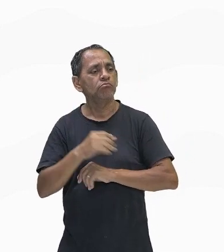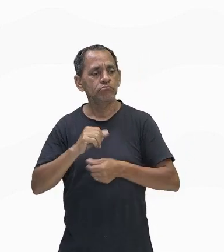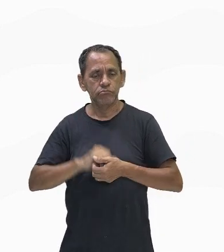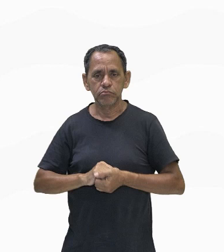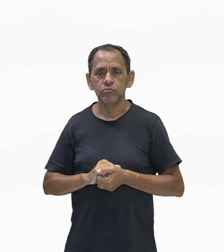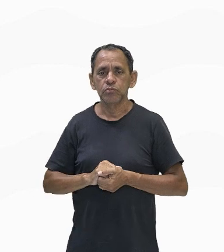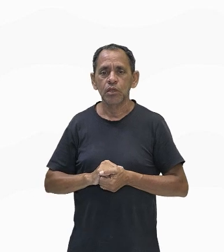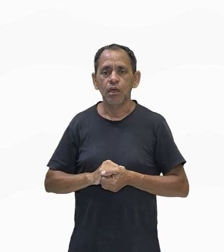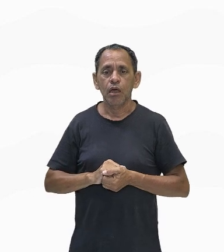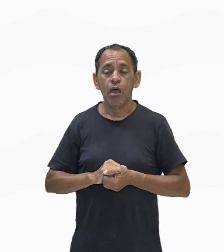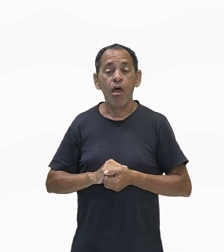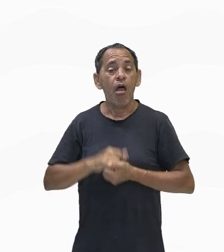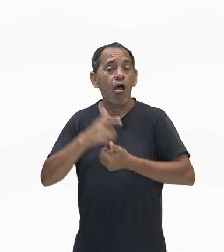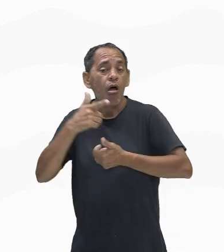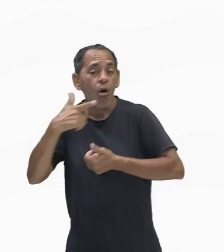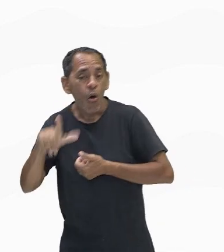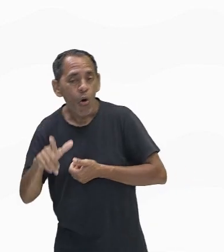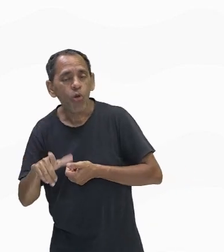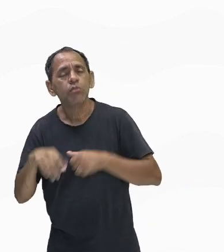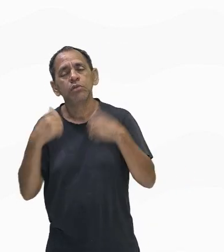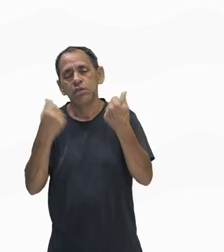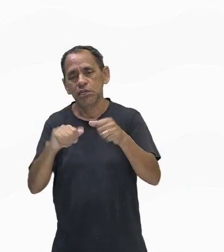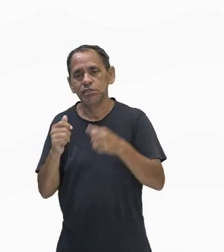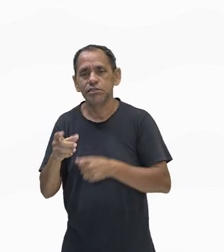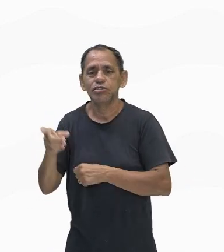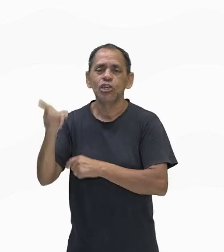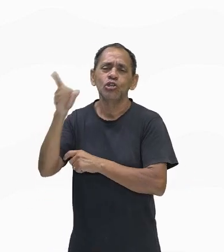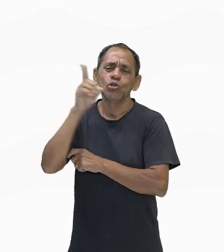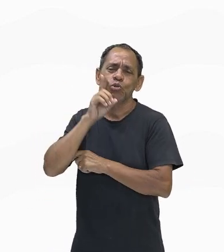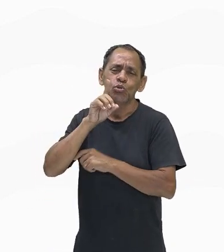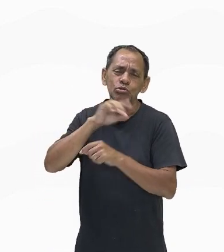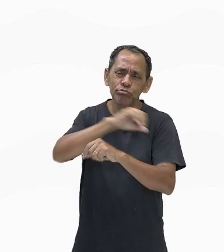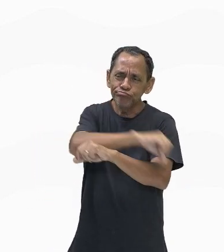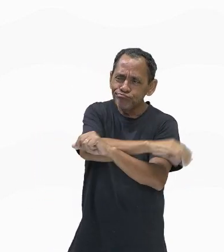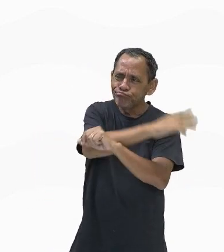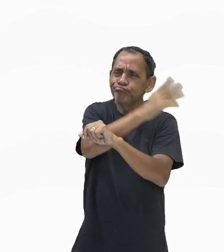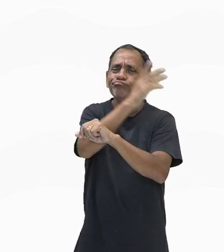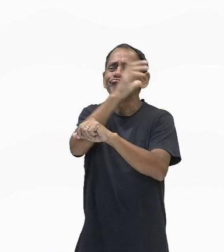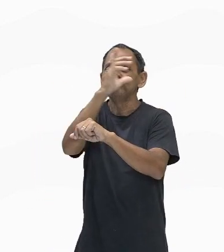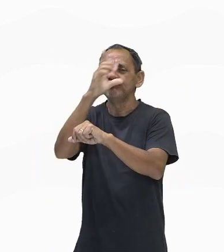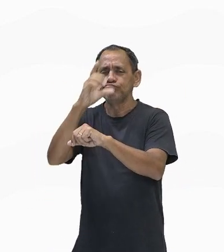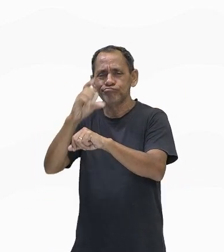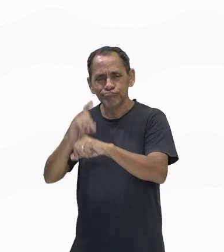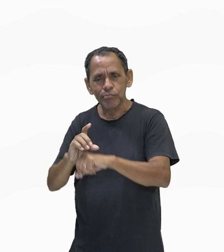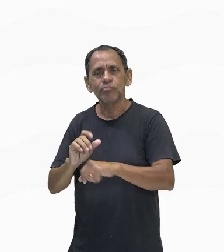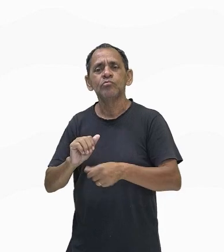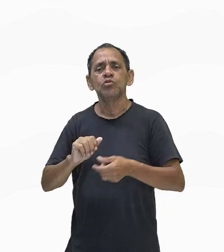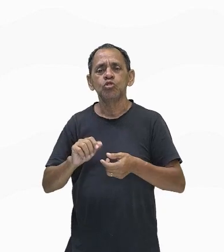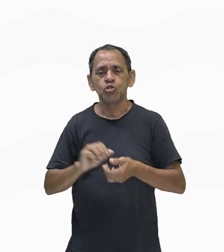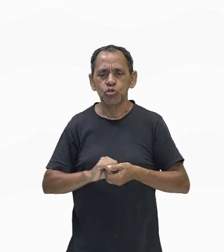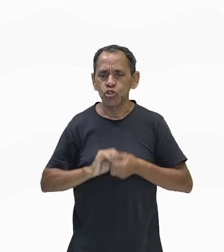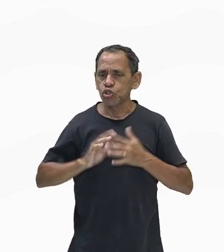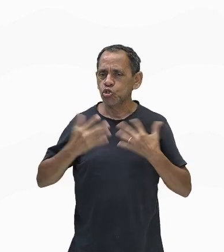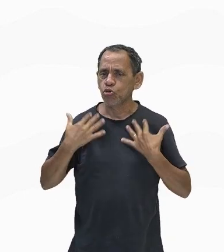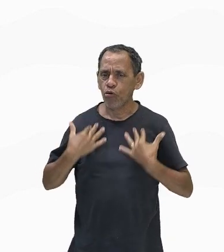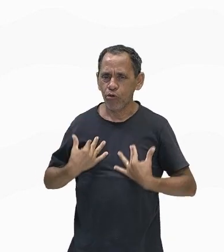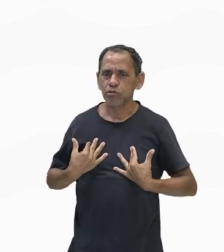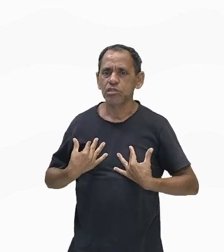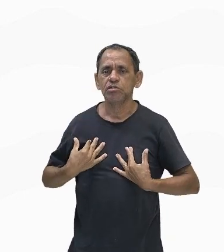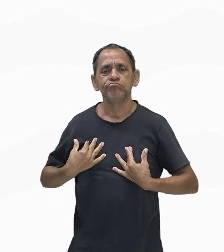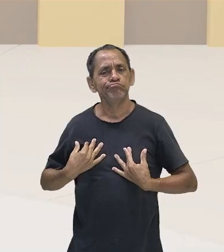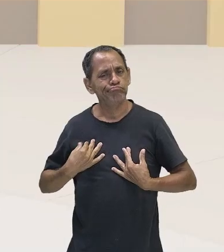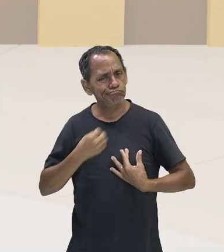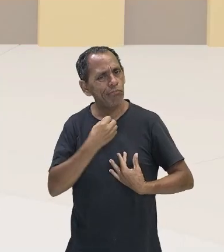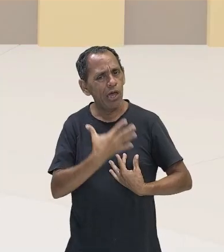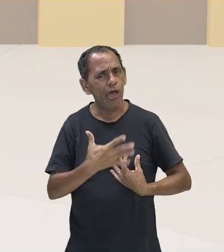nós precisamos tirar um dia inteiro para recarregar as baterias. E aí sim a gente se sente bem. Então, é individual,